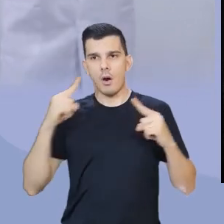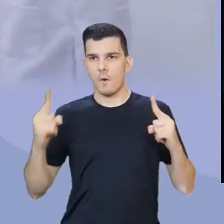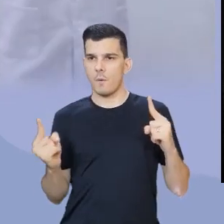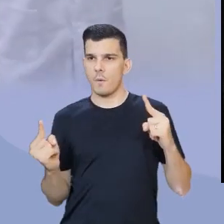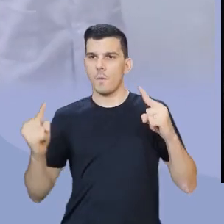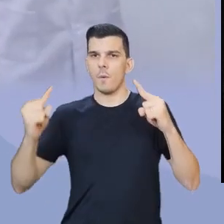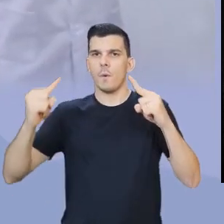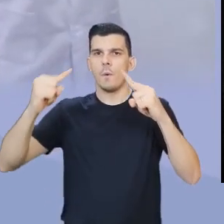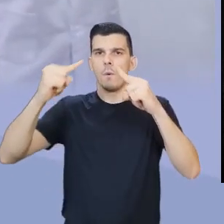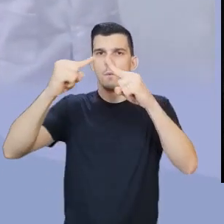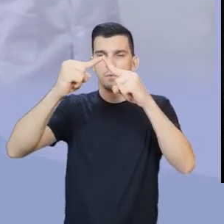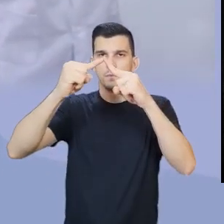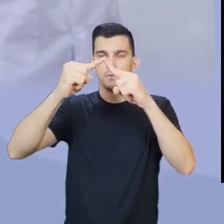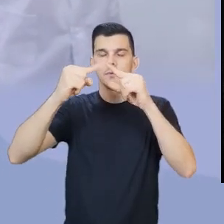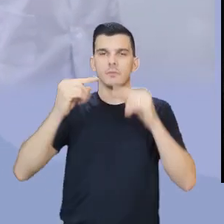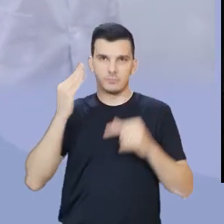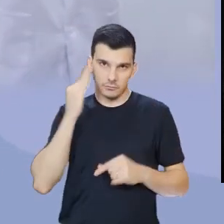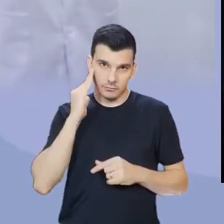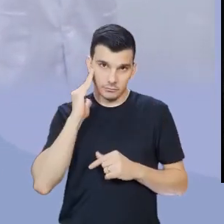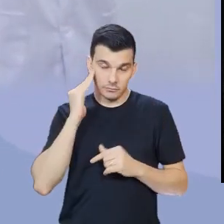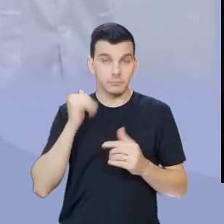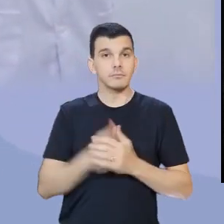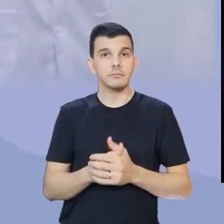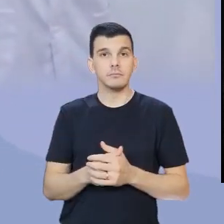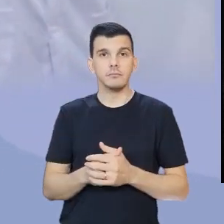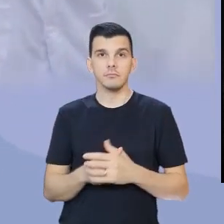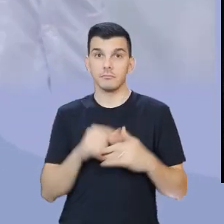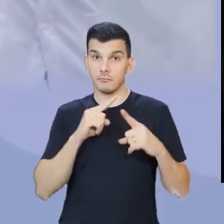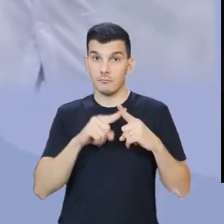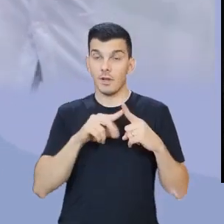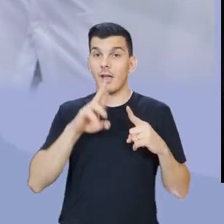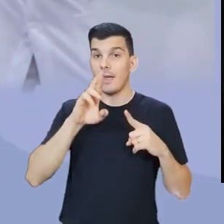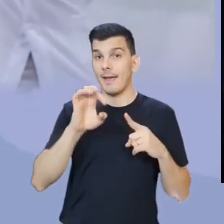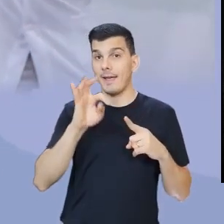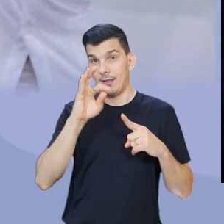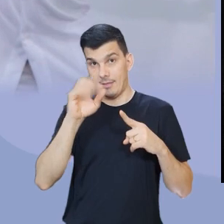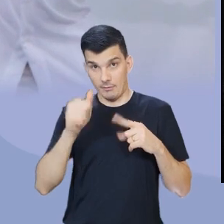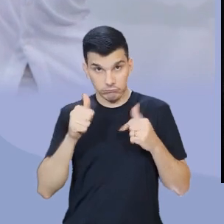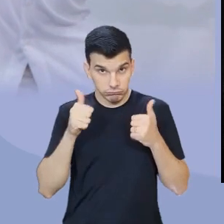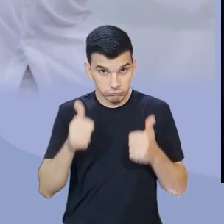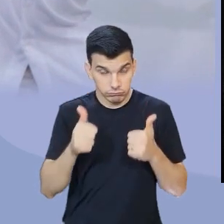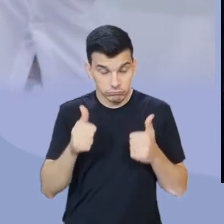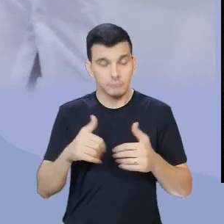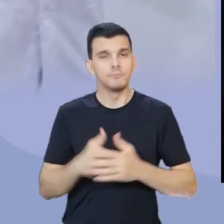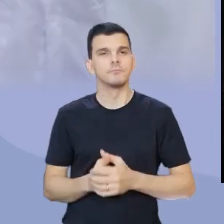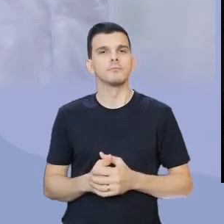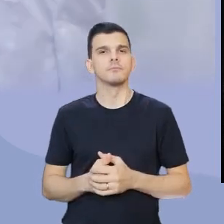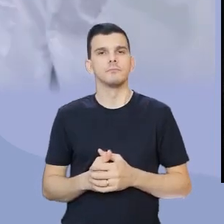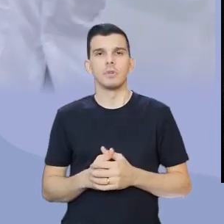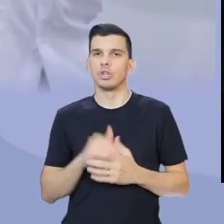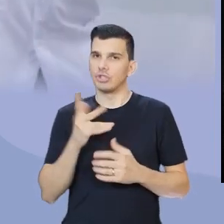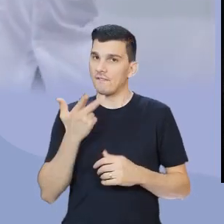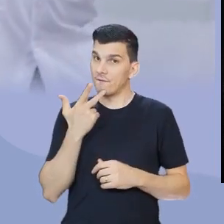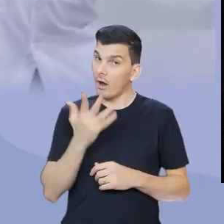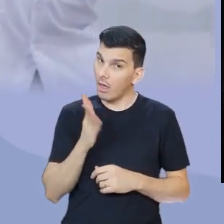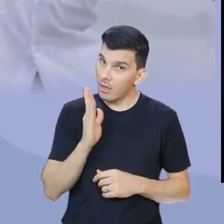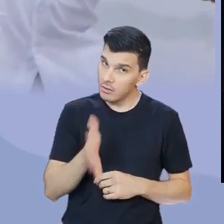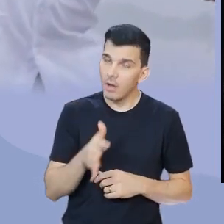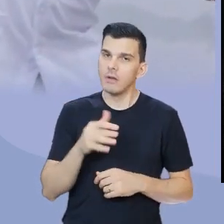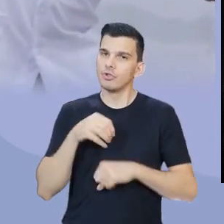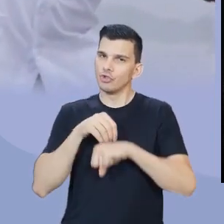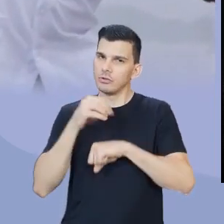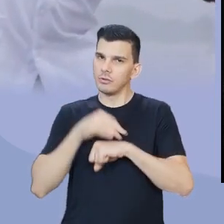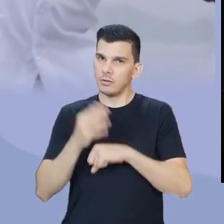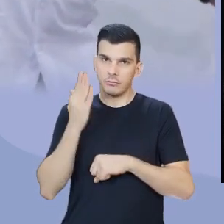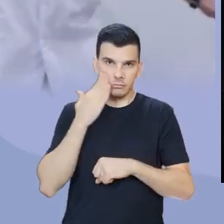falar. O gráfico da função do primeiro grau. Uma reta. Uma reta, meu hacker. Meu braço até saiu do seu vídeo